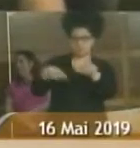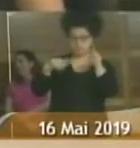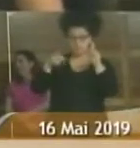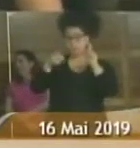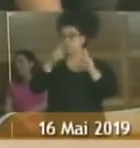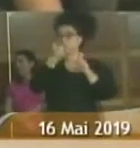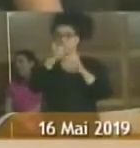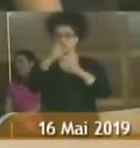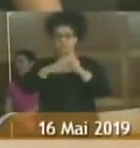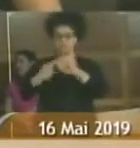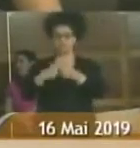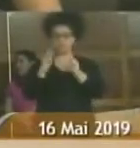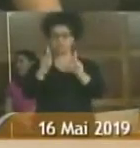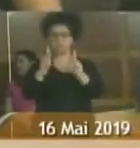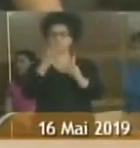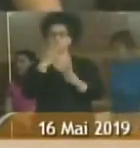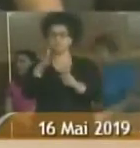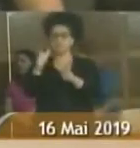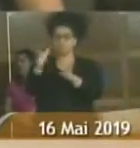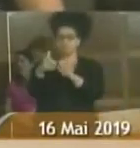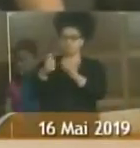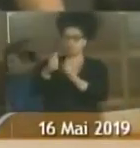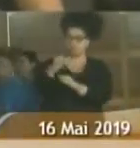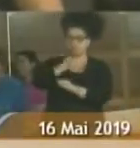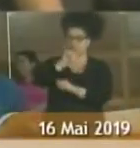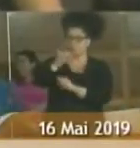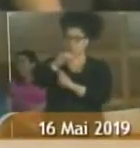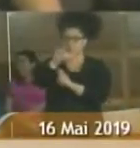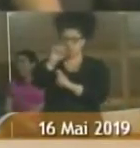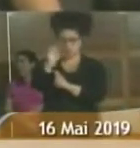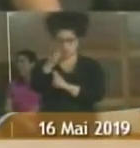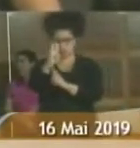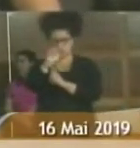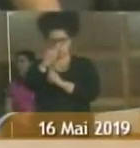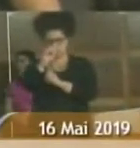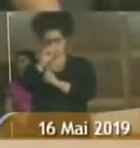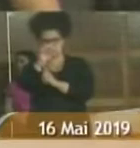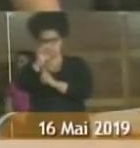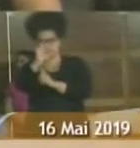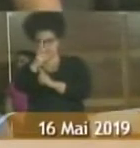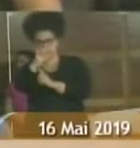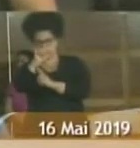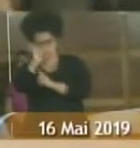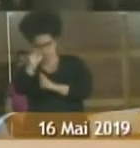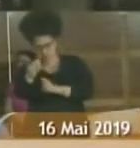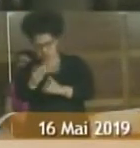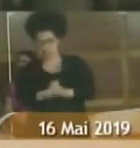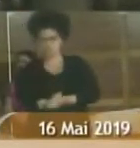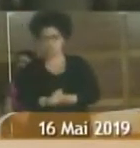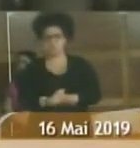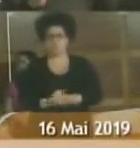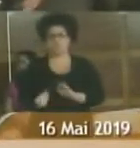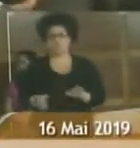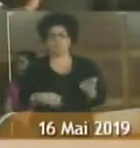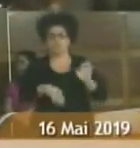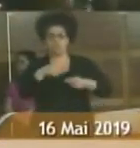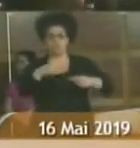Mambucaba, Angra dos Reis, requerido por João Batista dos Santos Carreira e Maria Luísa Miranda. Em discussão única,